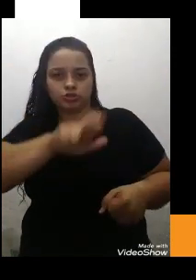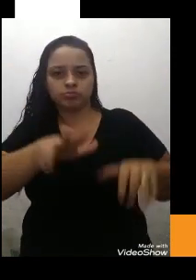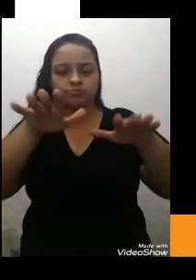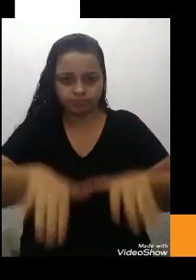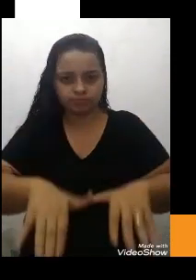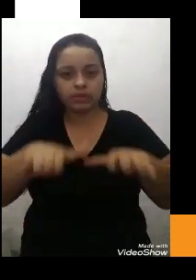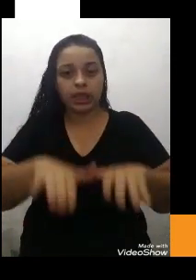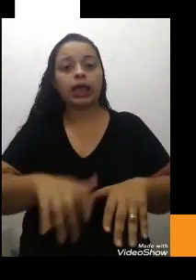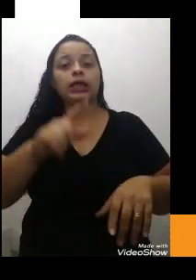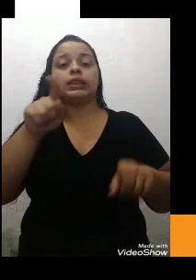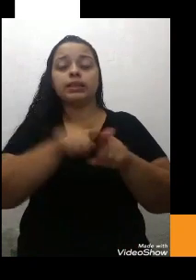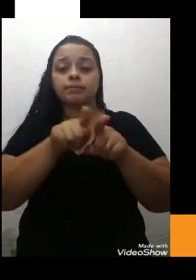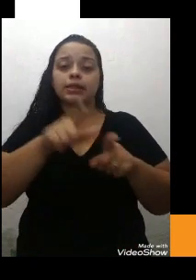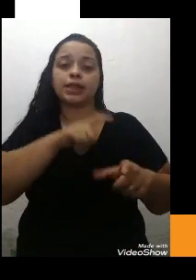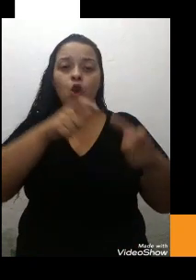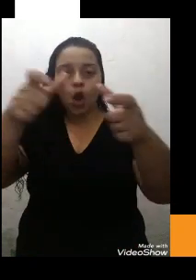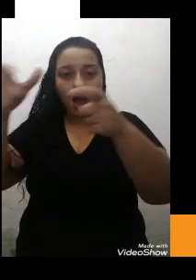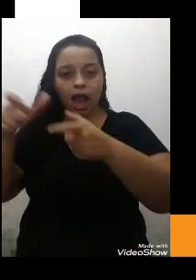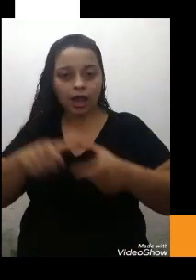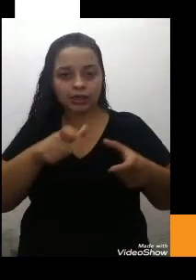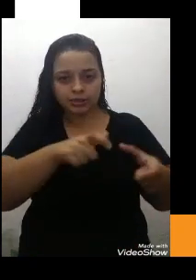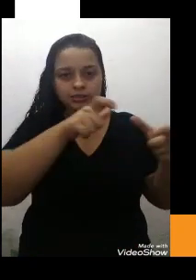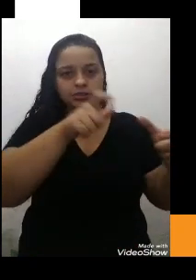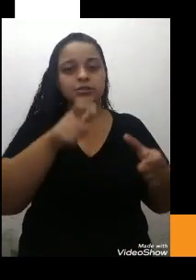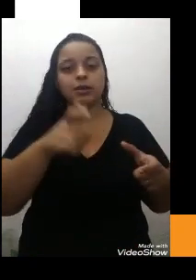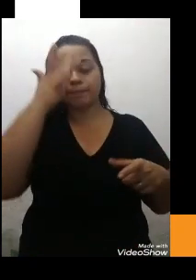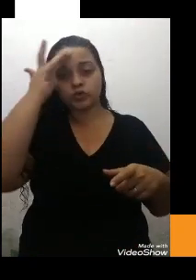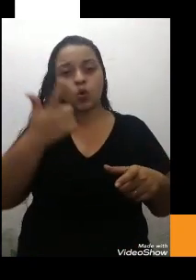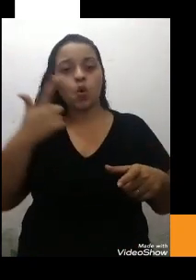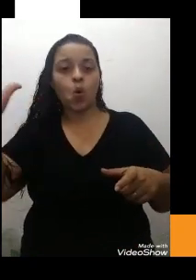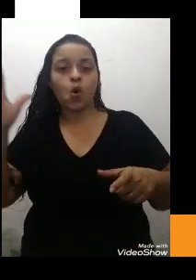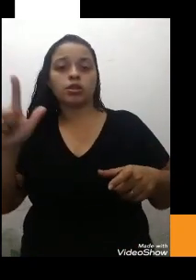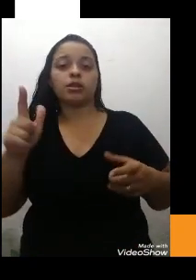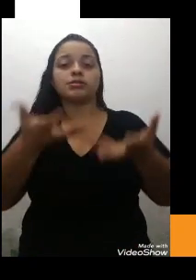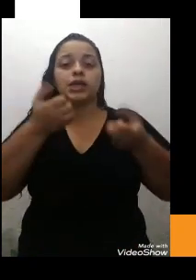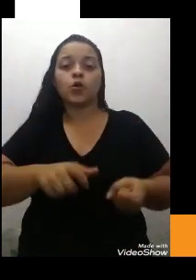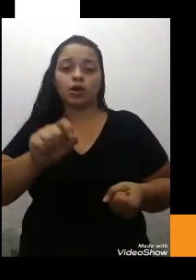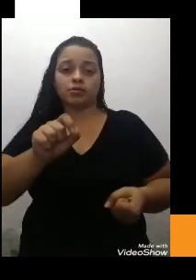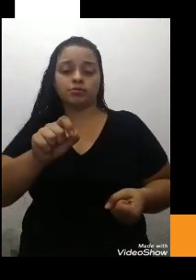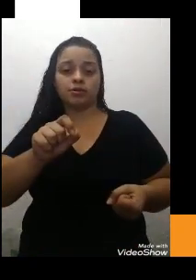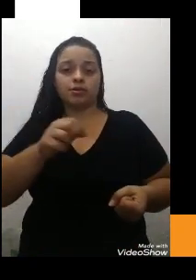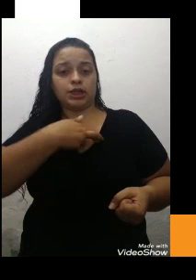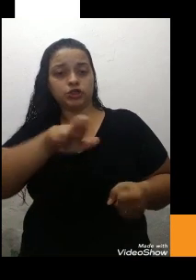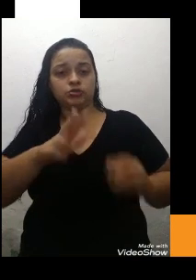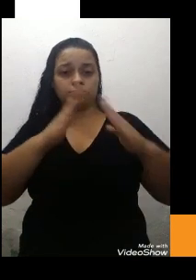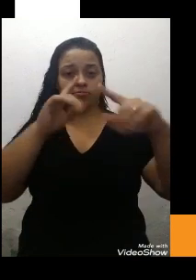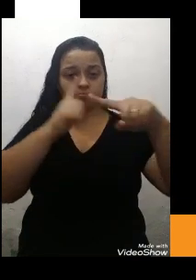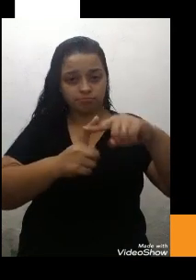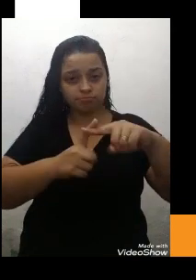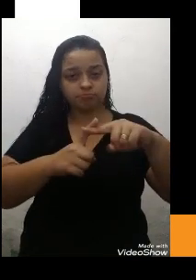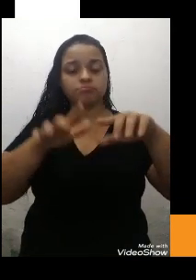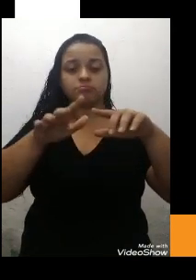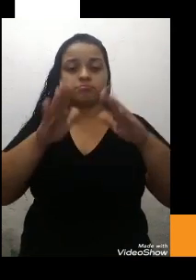no continente em que as pessoas aderiram ao cristianismo como religião, sobretudo a partir do século XV, em